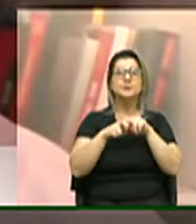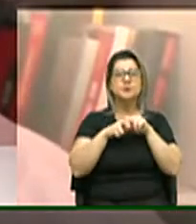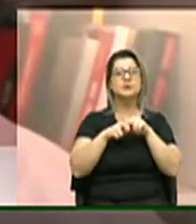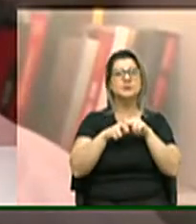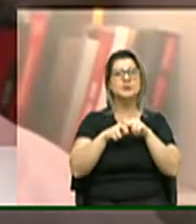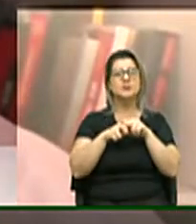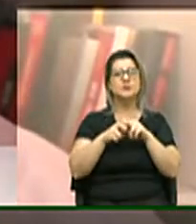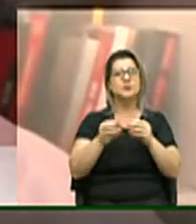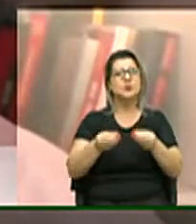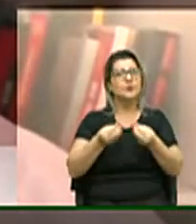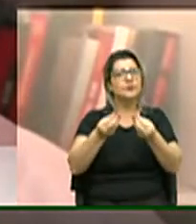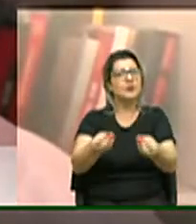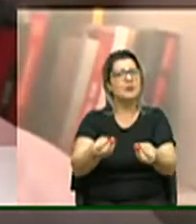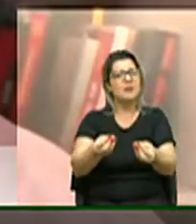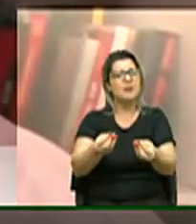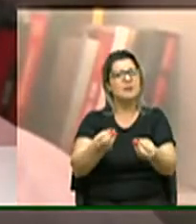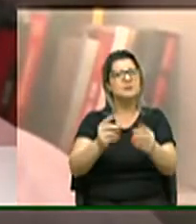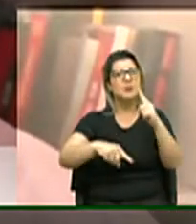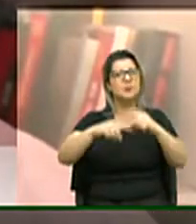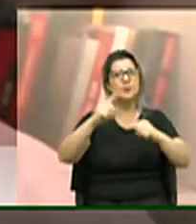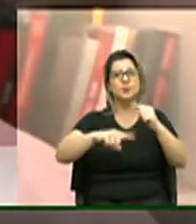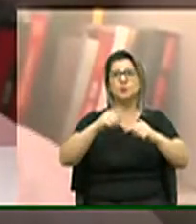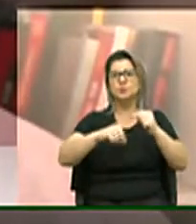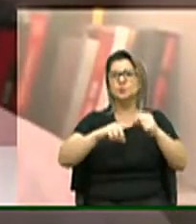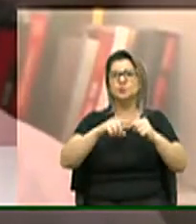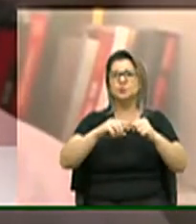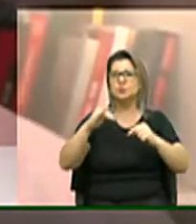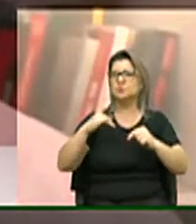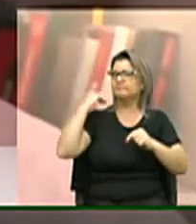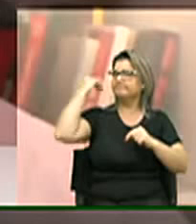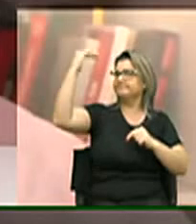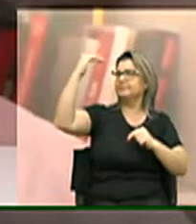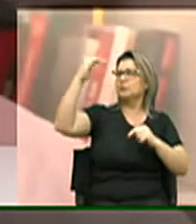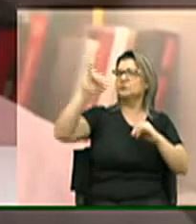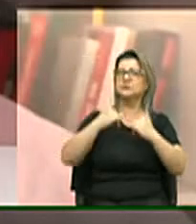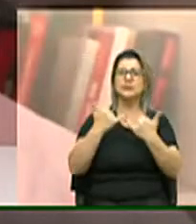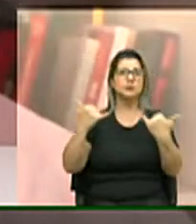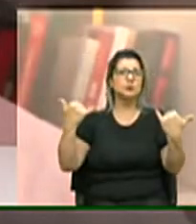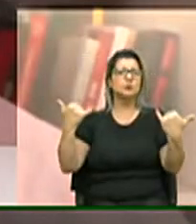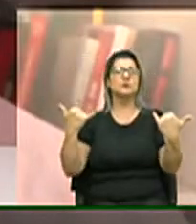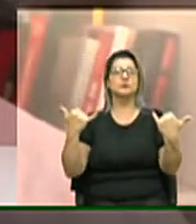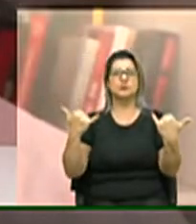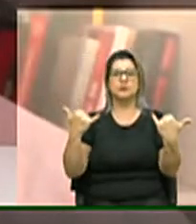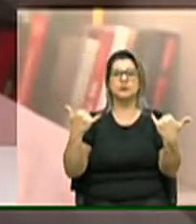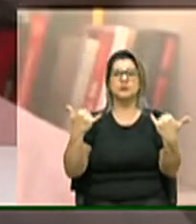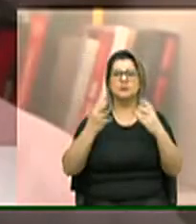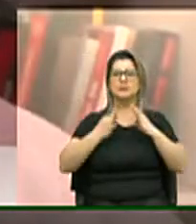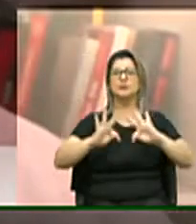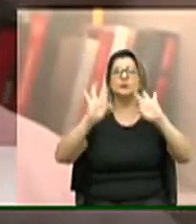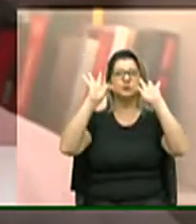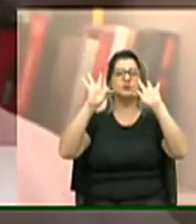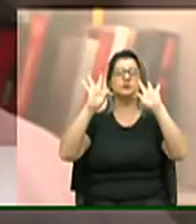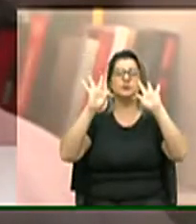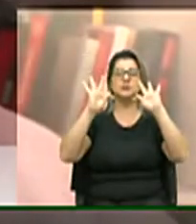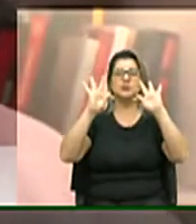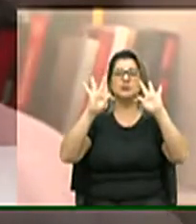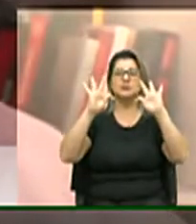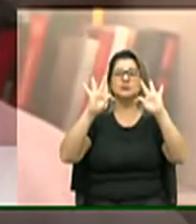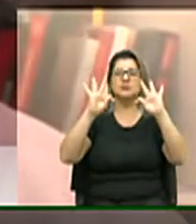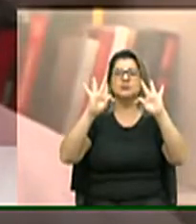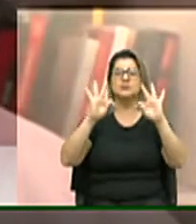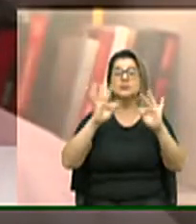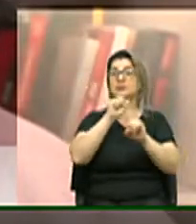ela oferece produtos de alta tecnologia, né? E as demandas da sociedade, evidentemente, vão